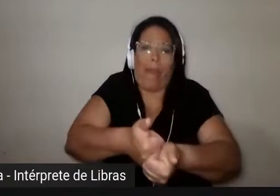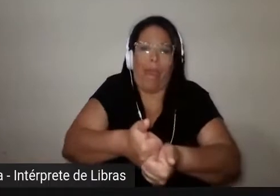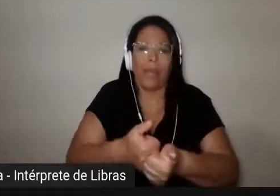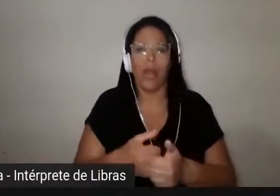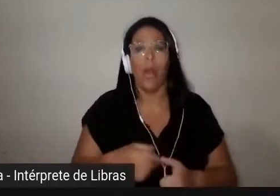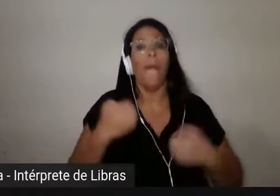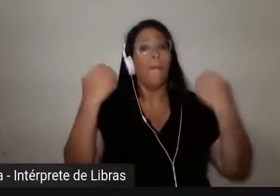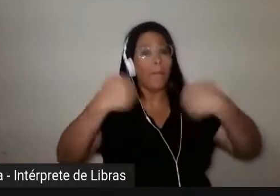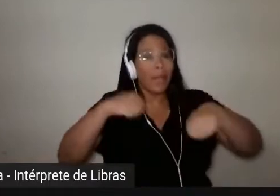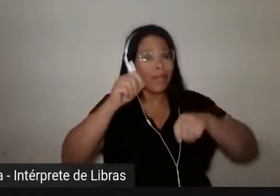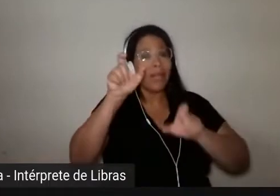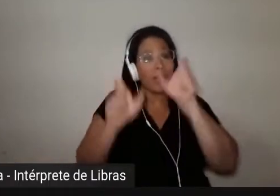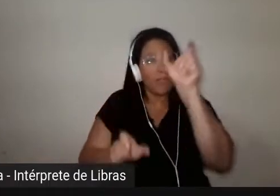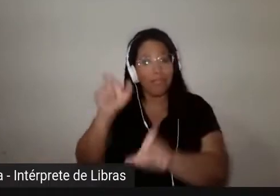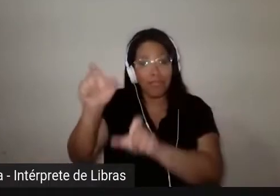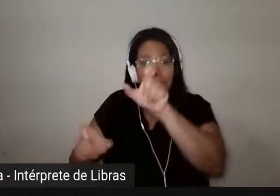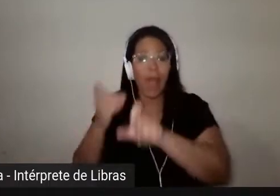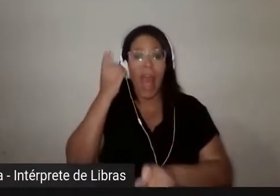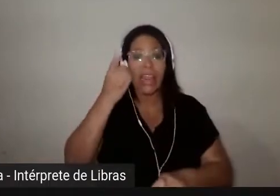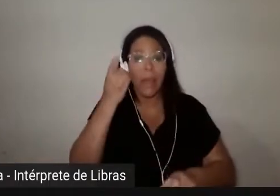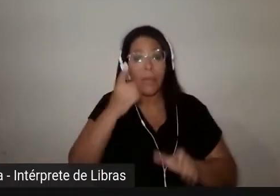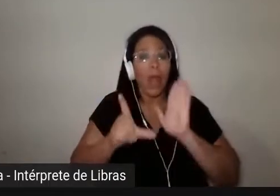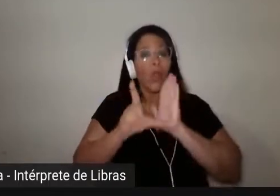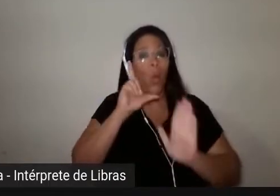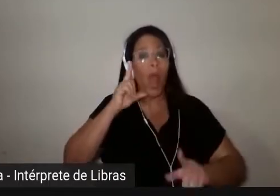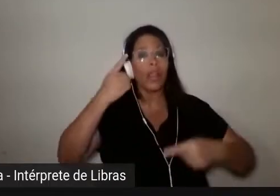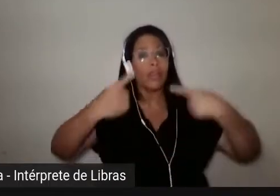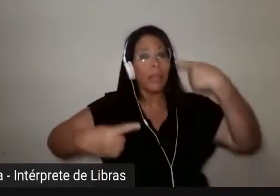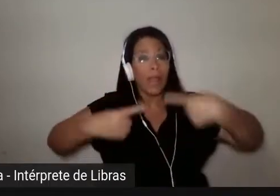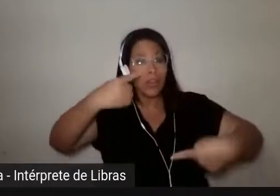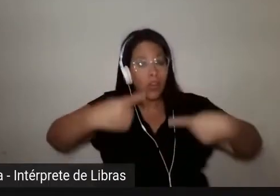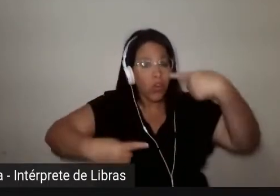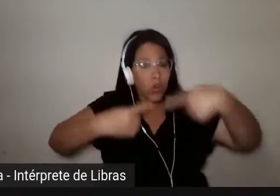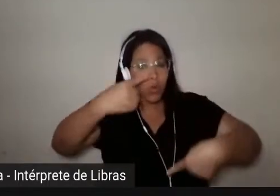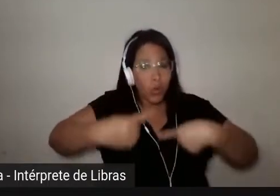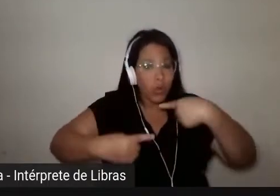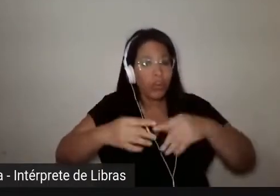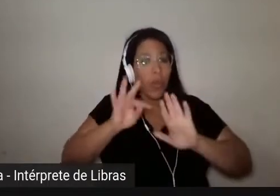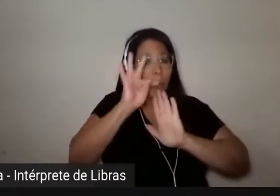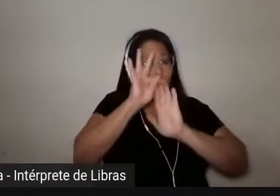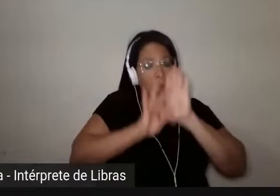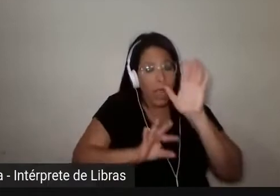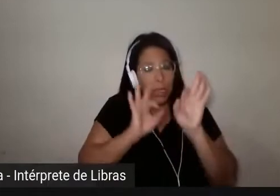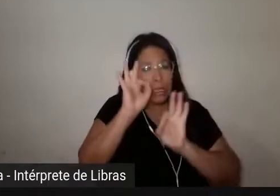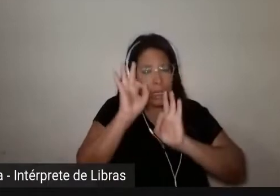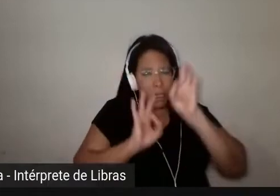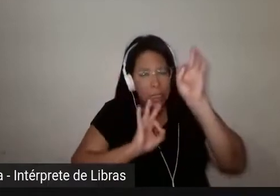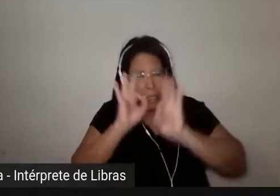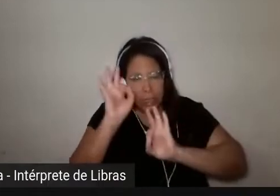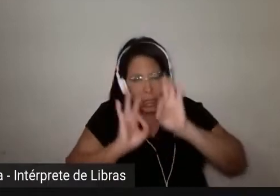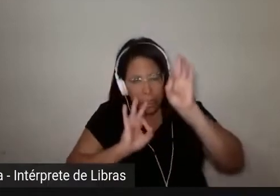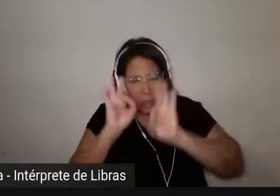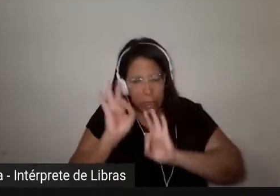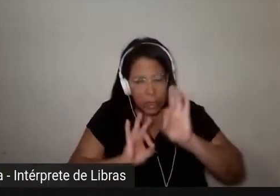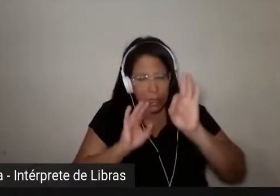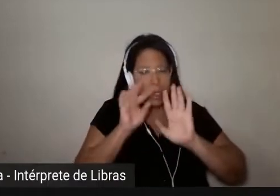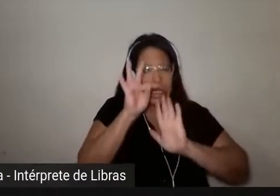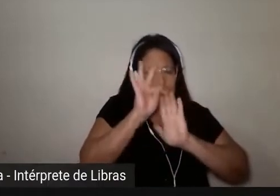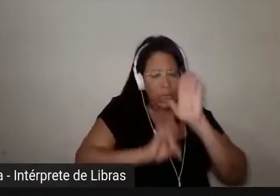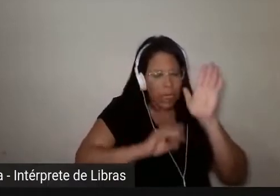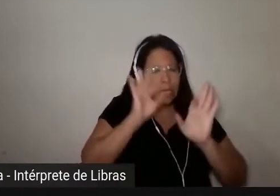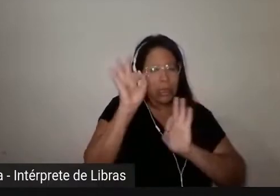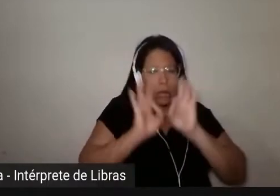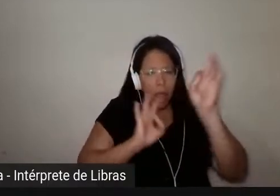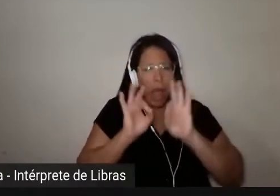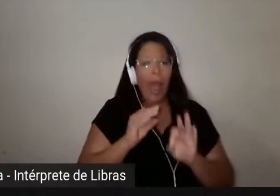para discutir, enfim, a gente tem vários casos. Então, até para uma organização sistematizar o processo, é ideal que esses